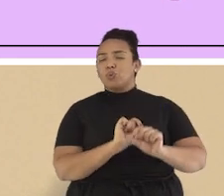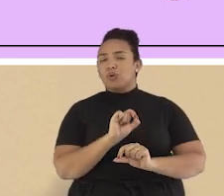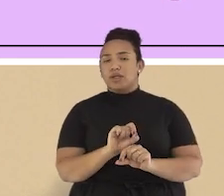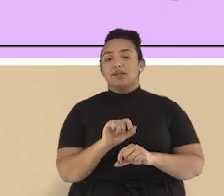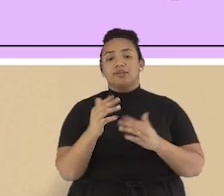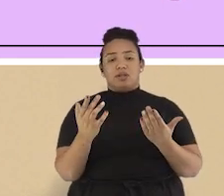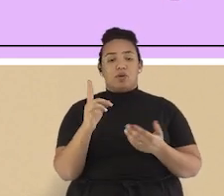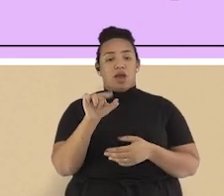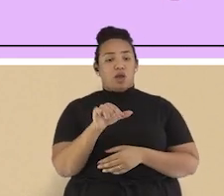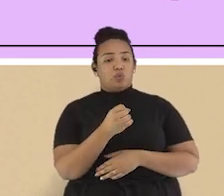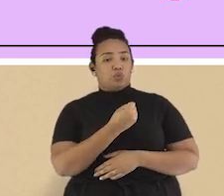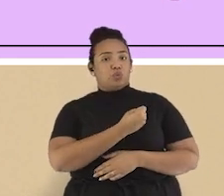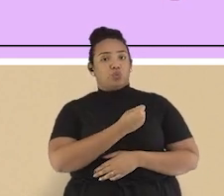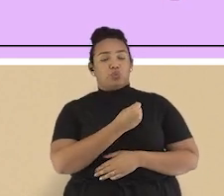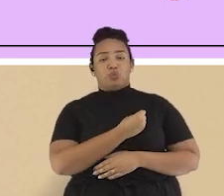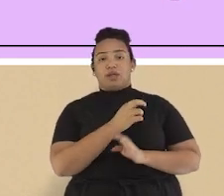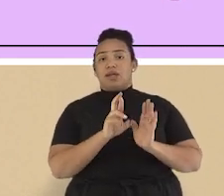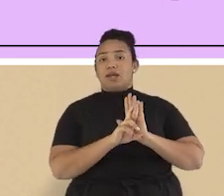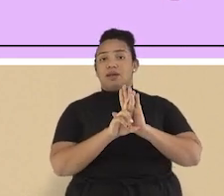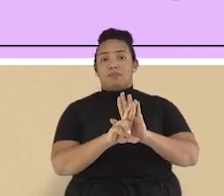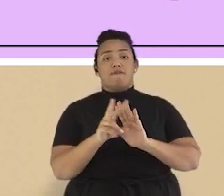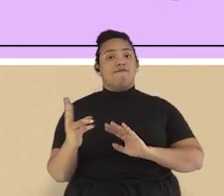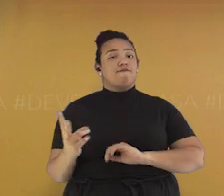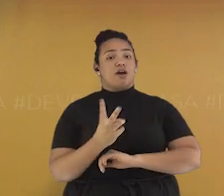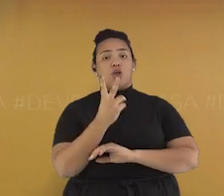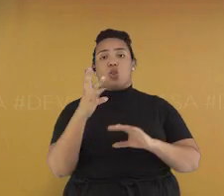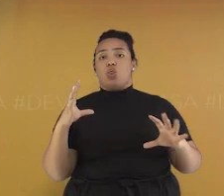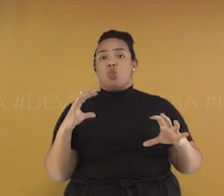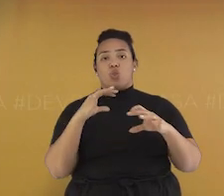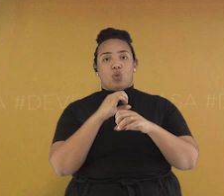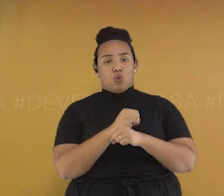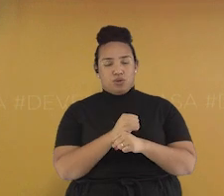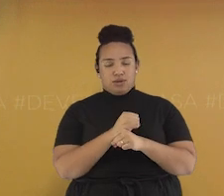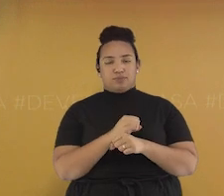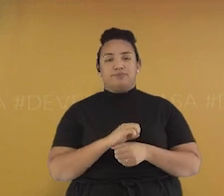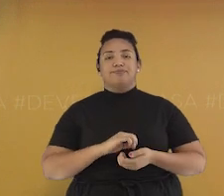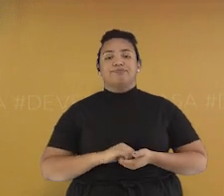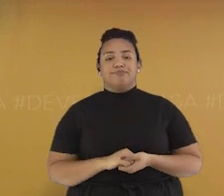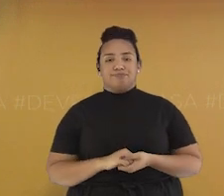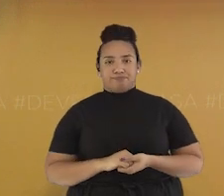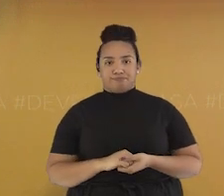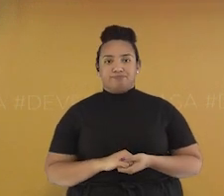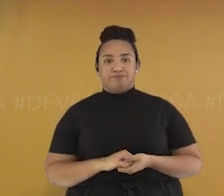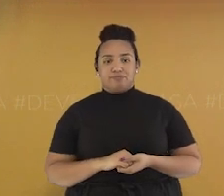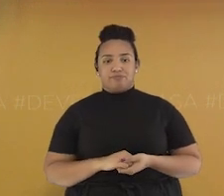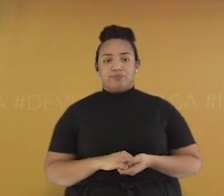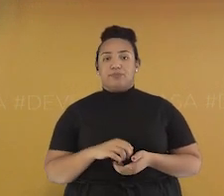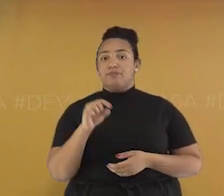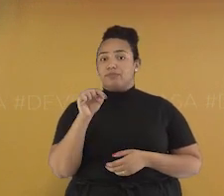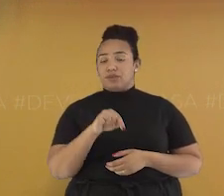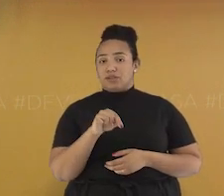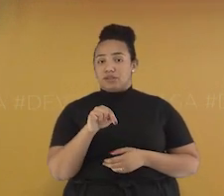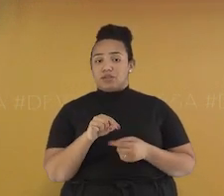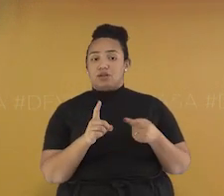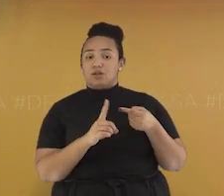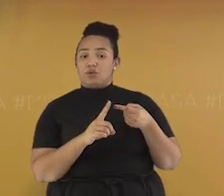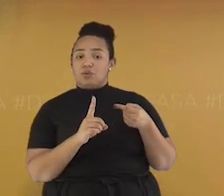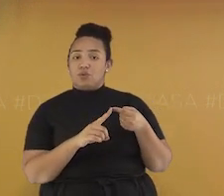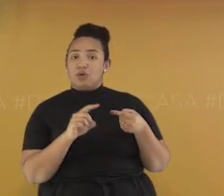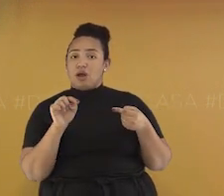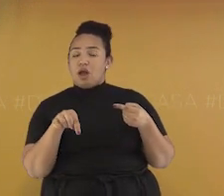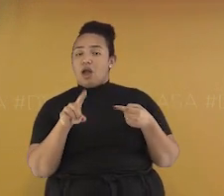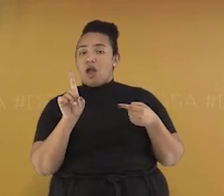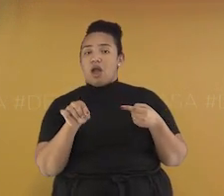representar todos os valores de um determinado conjunto. E ela é um valor no qual os valores do conjunto giram